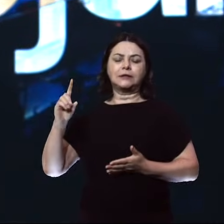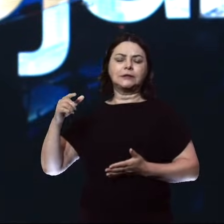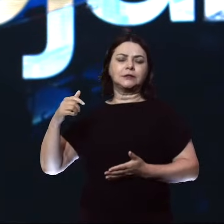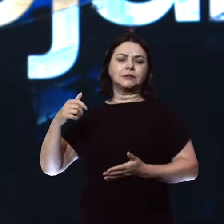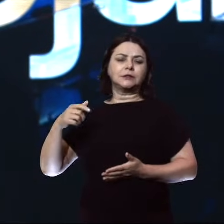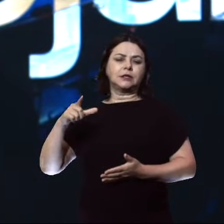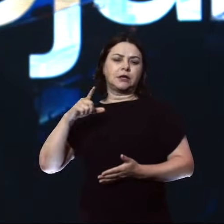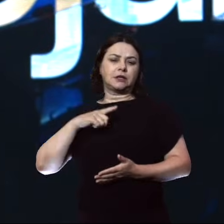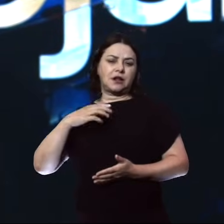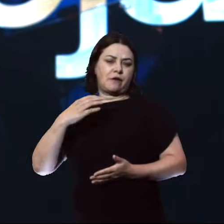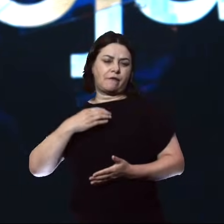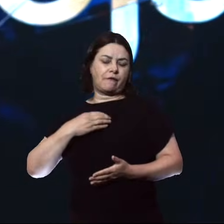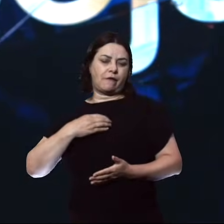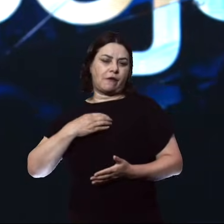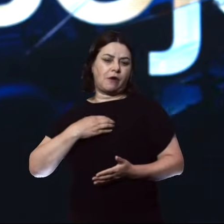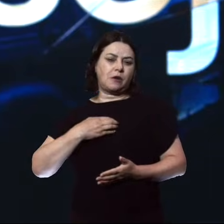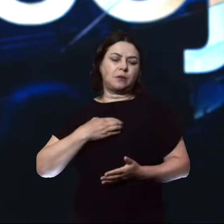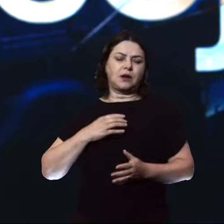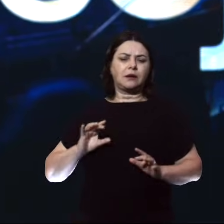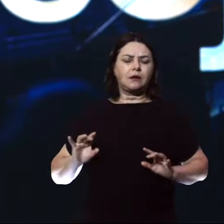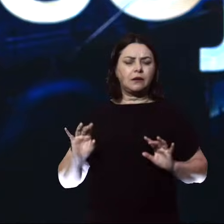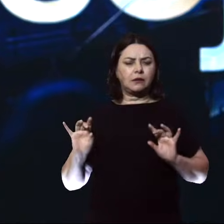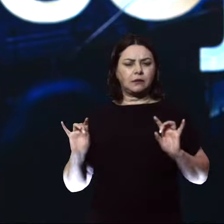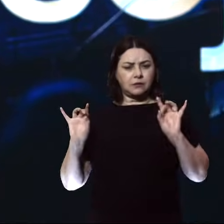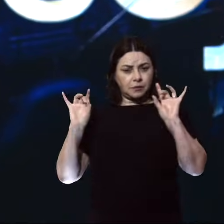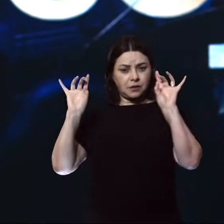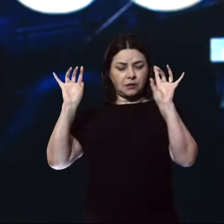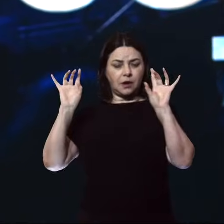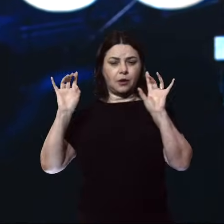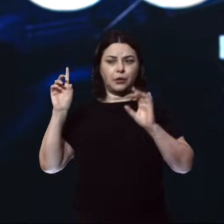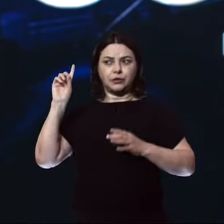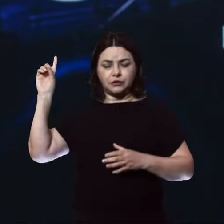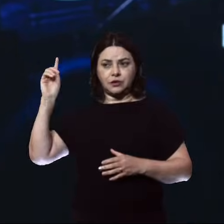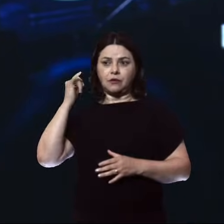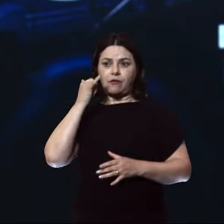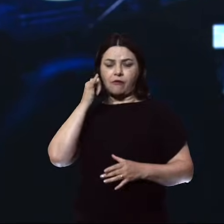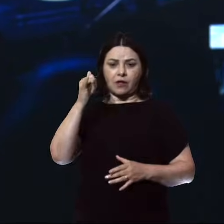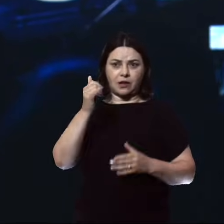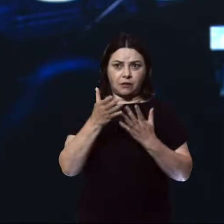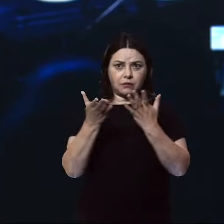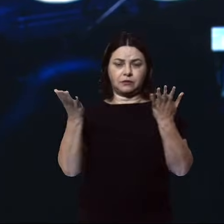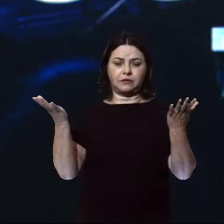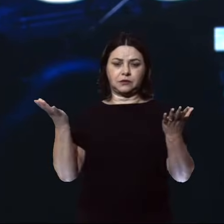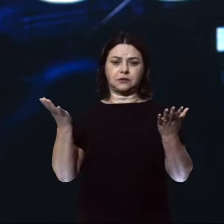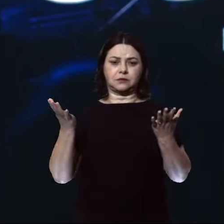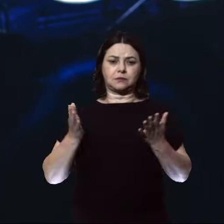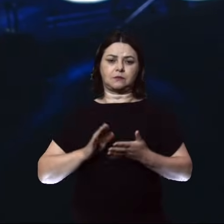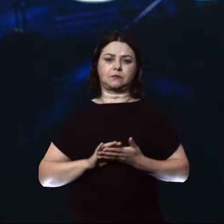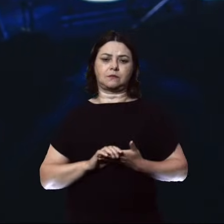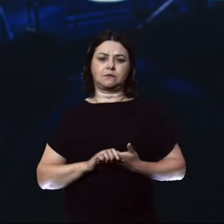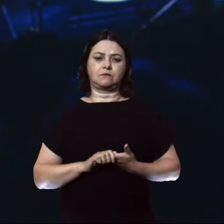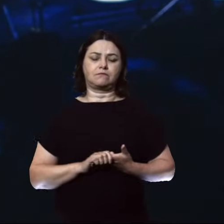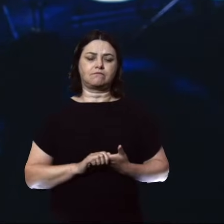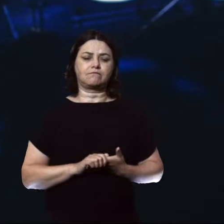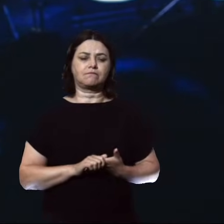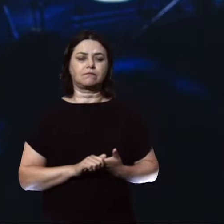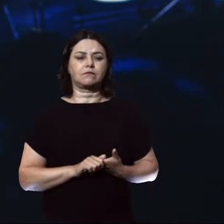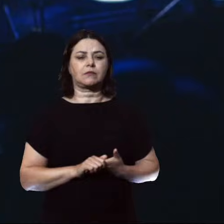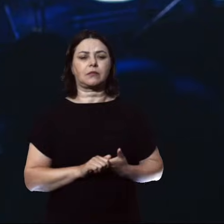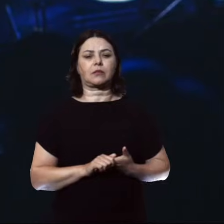falar, mas principalmente através dessa. E ainda assim, às vezes o espírito que você tem é um espírito de